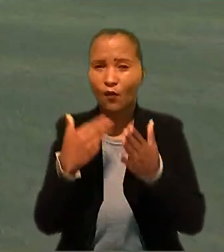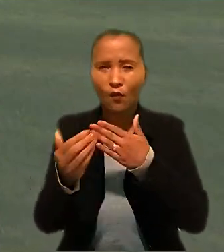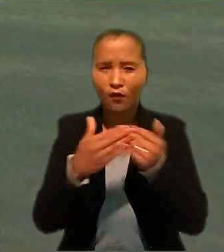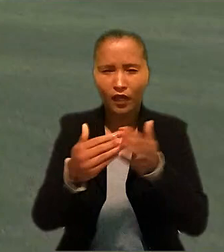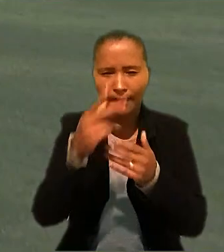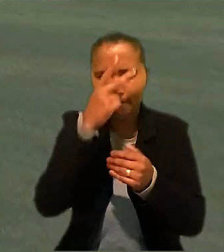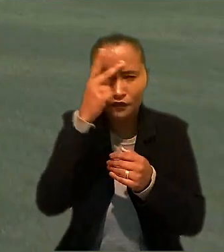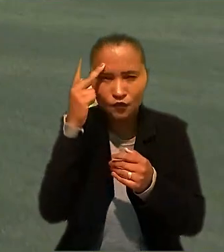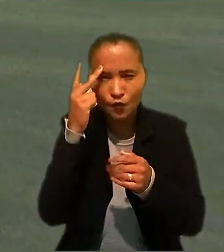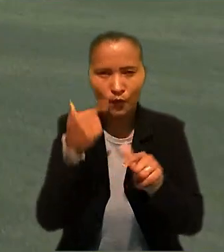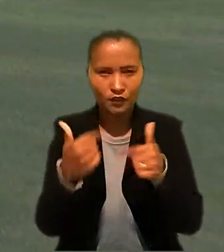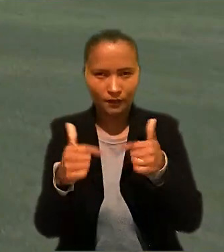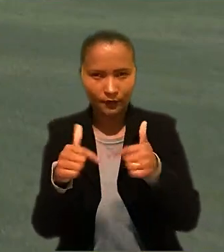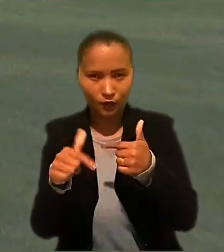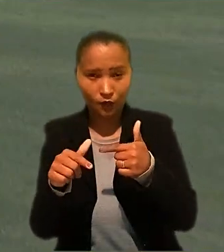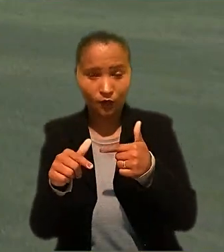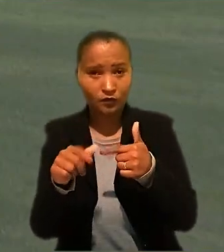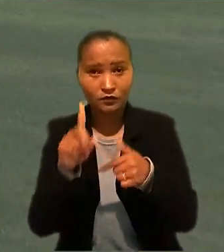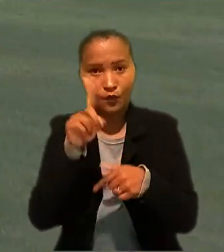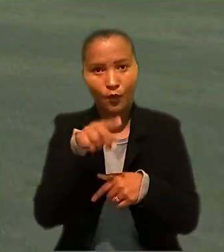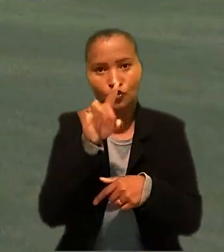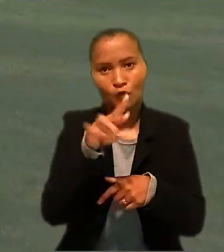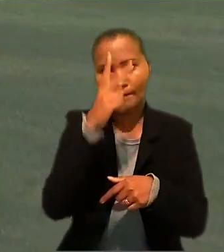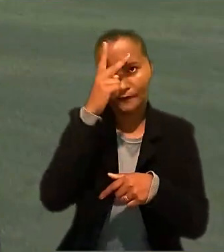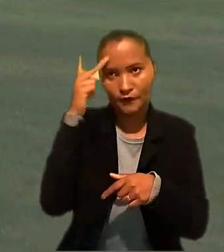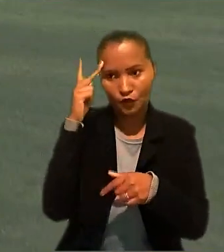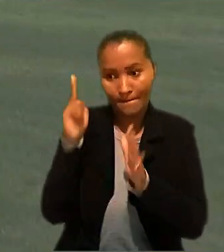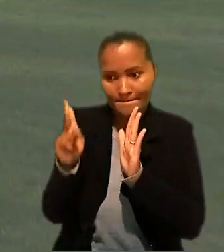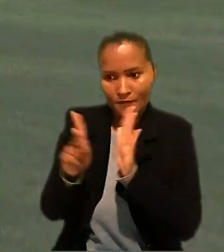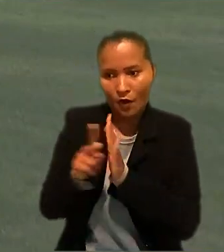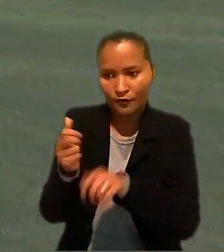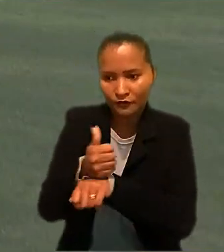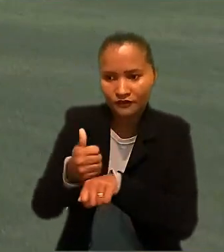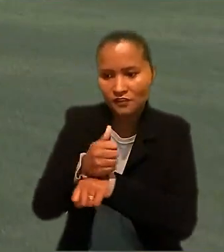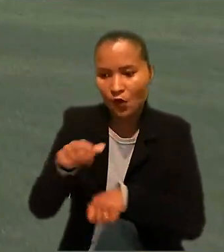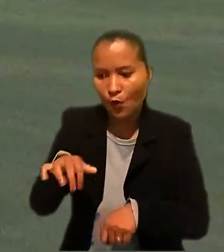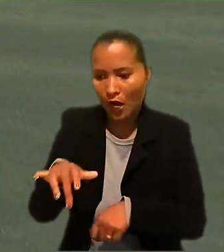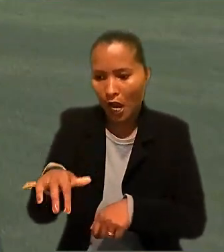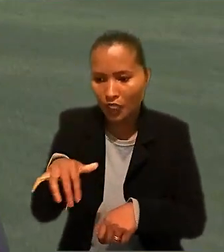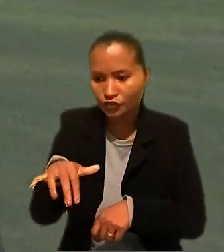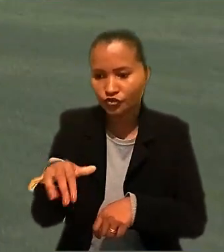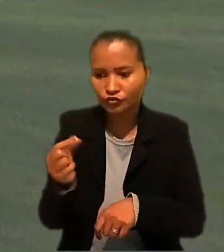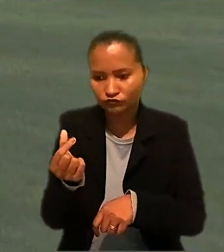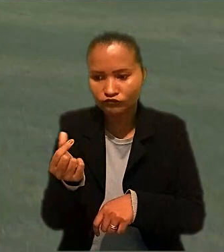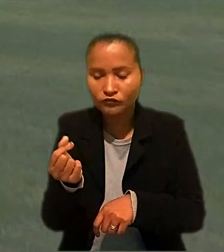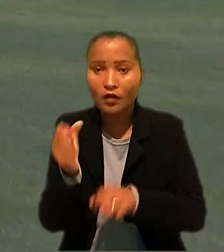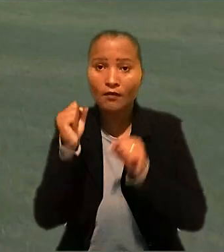qualquer trabalhador, e não apenas quem é caixa bancário, pode desempenhar a função.